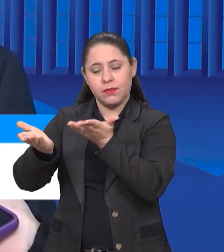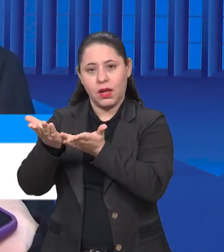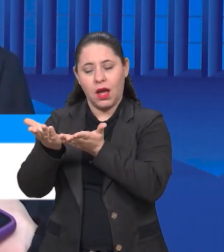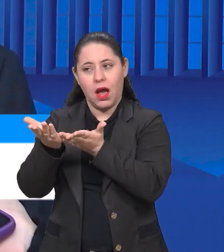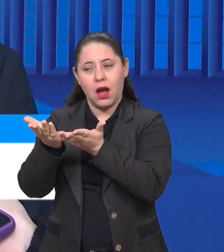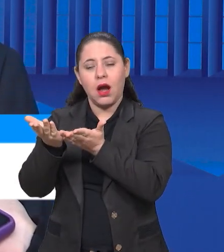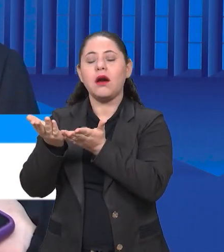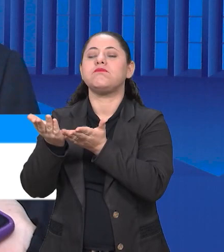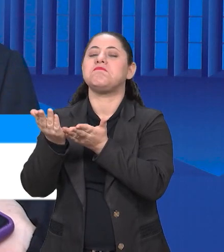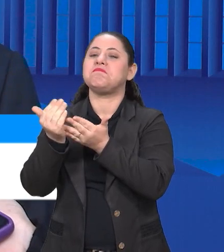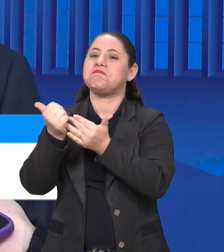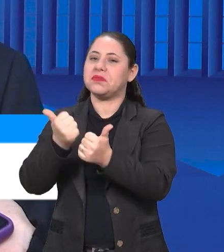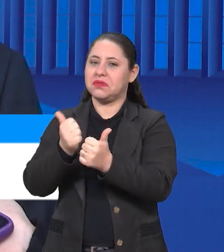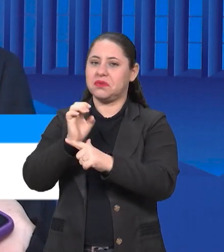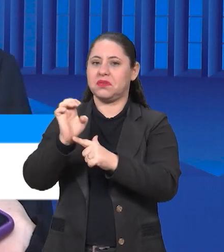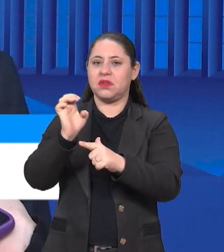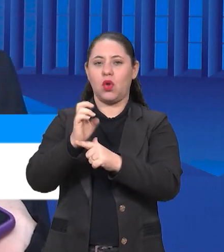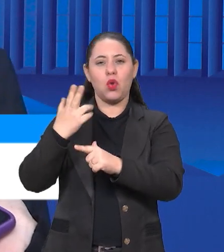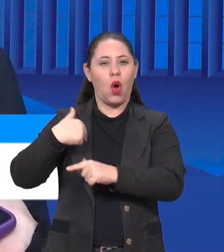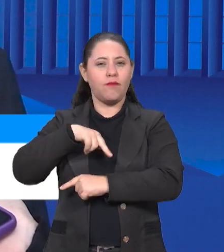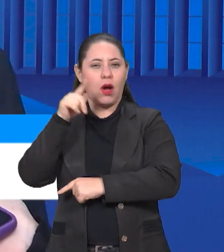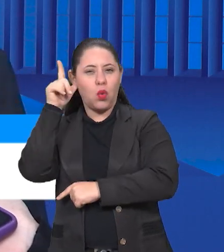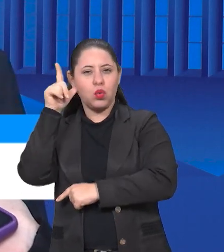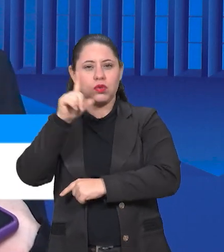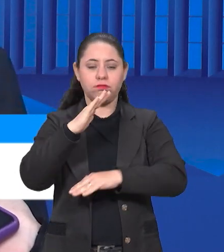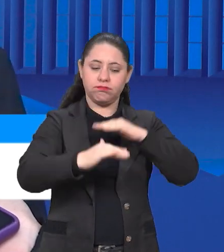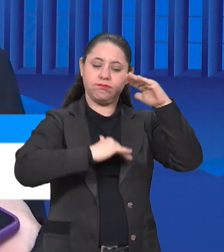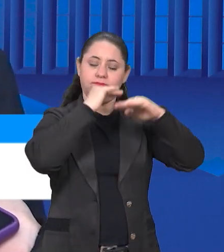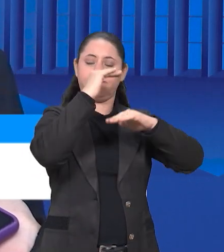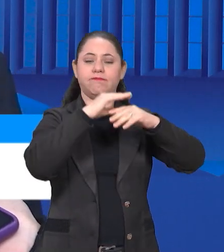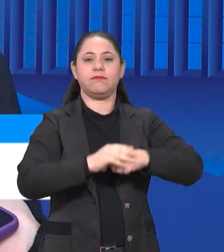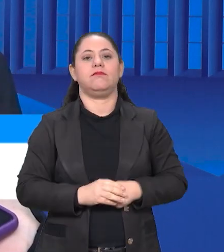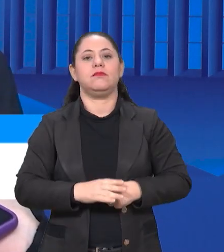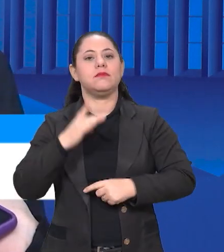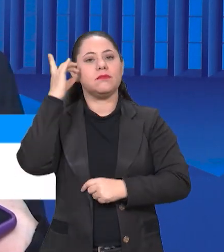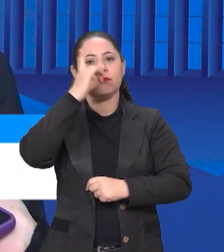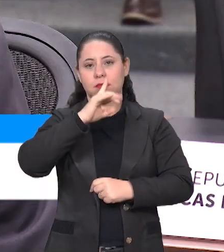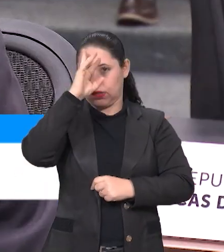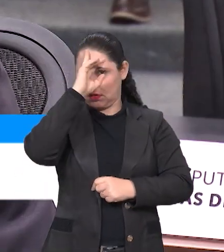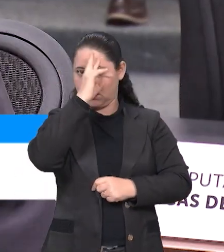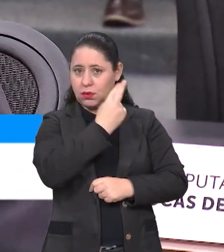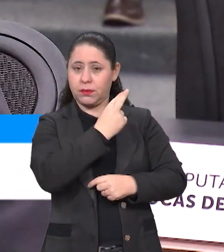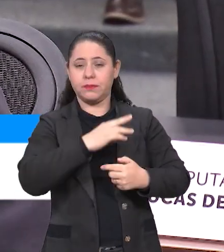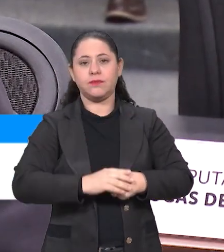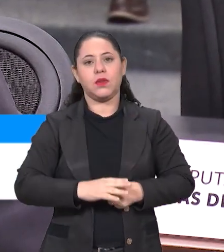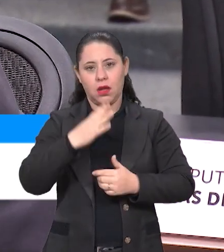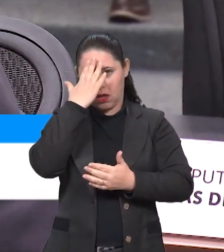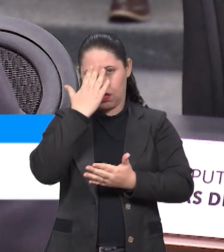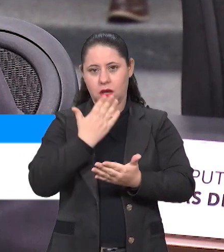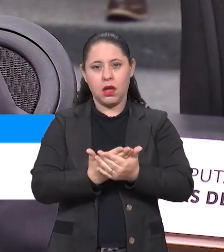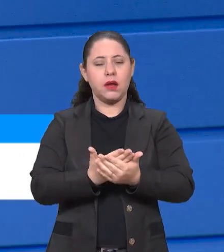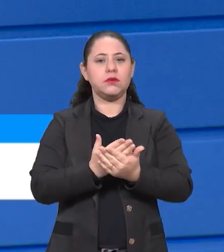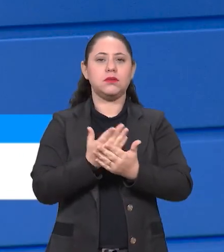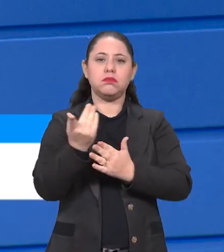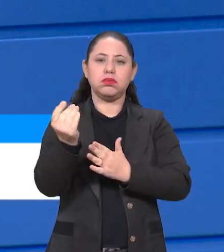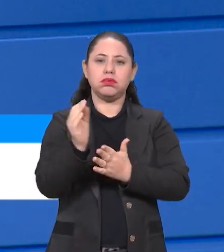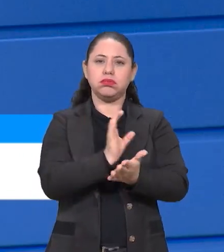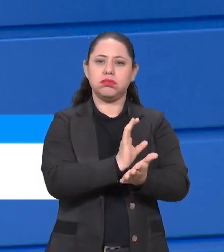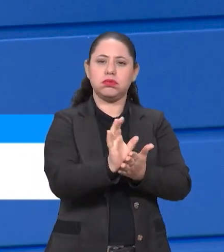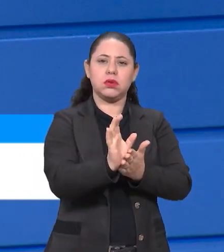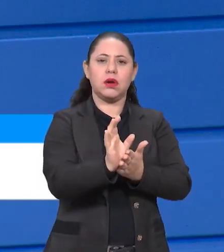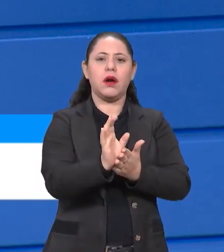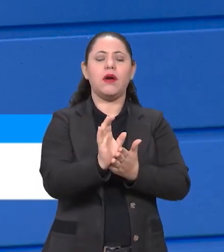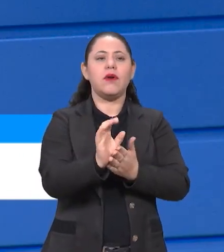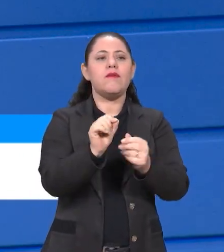e articulou de maneira muito satisfatória para o nosso estado, nós vamos conseguir avançar. O deputado Rinaldo Modesto acredita